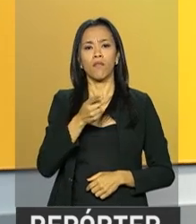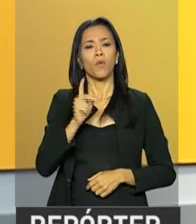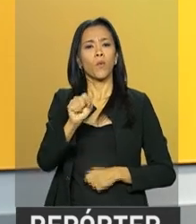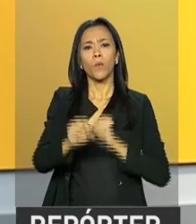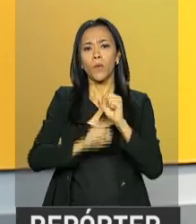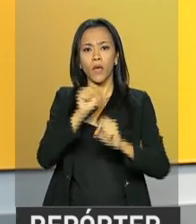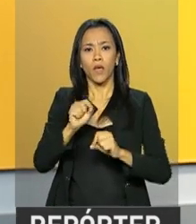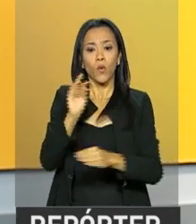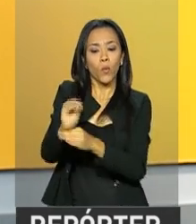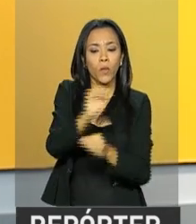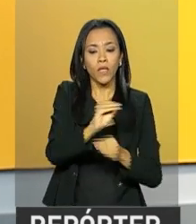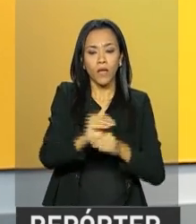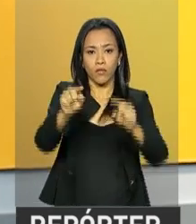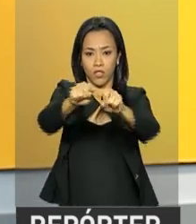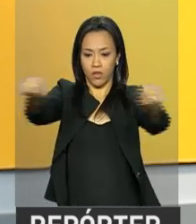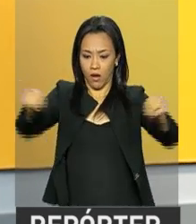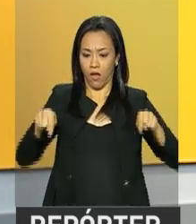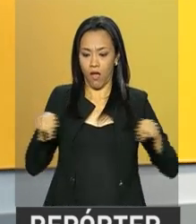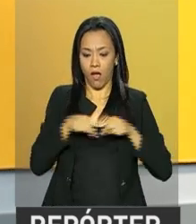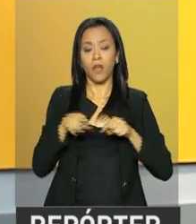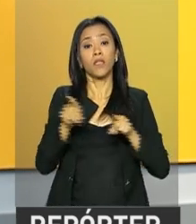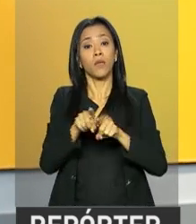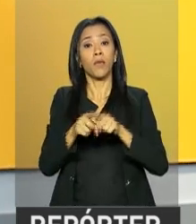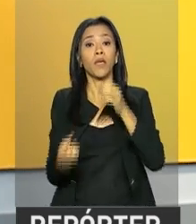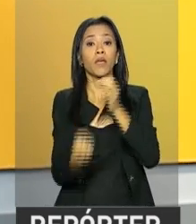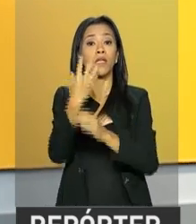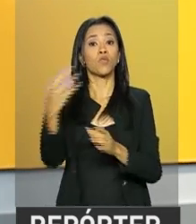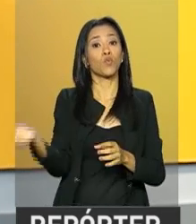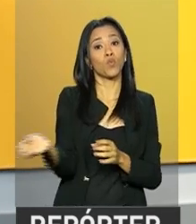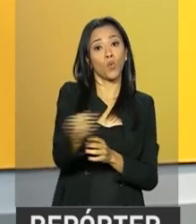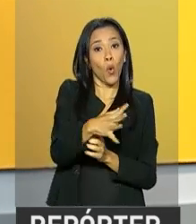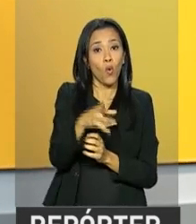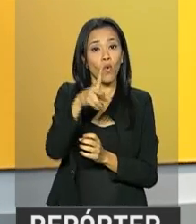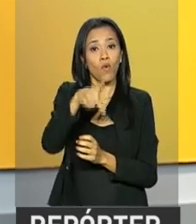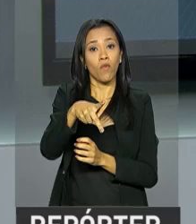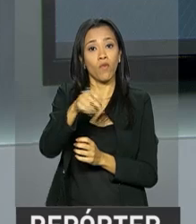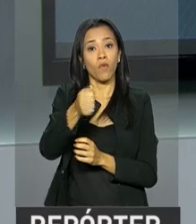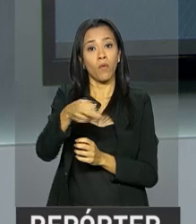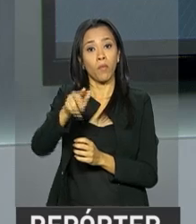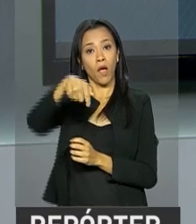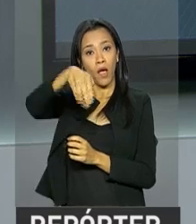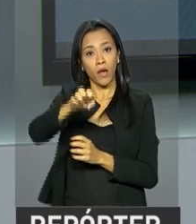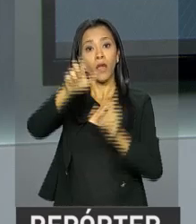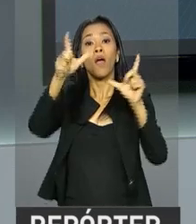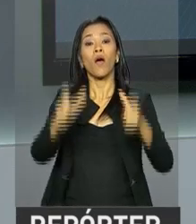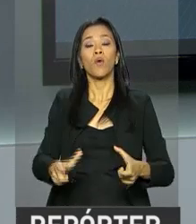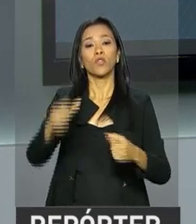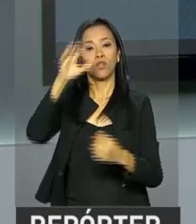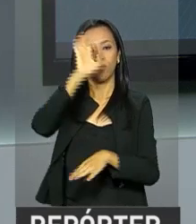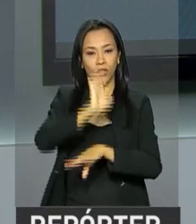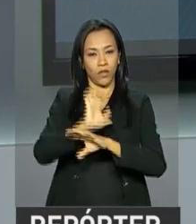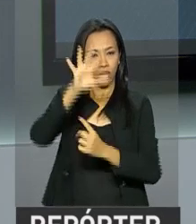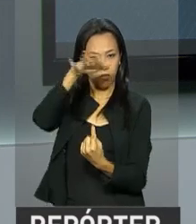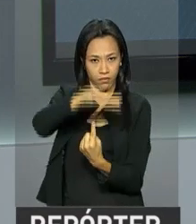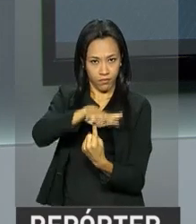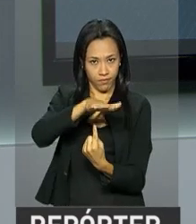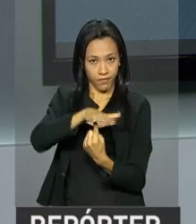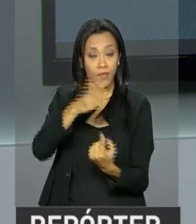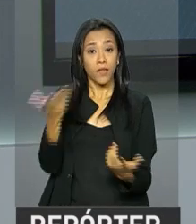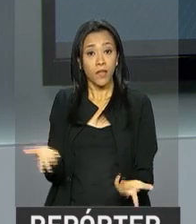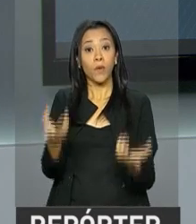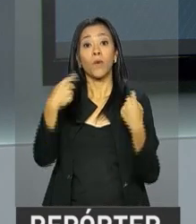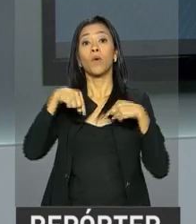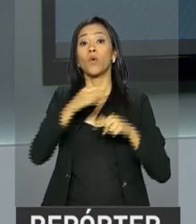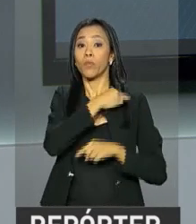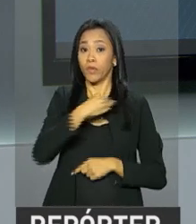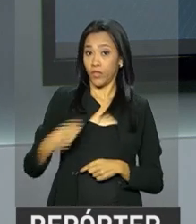preservação e também a criação de um Novo Parque Nacional no Pará durante o evento o ministro do meio ambiente sarnei